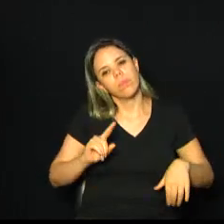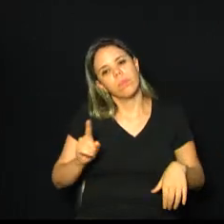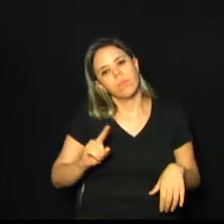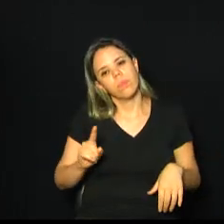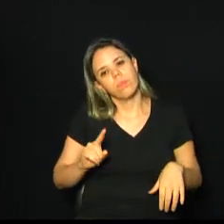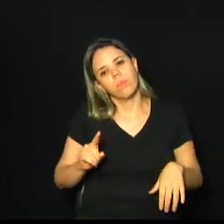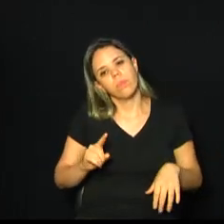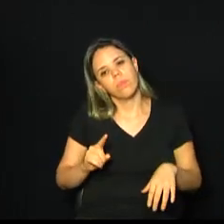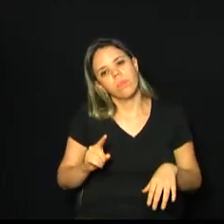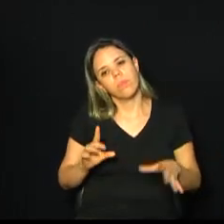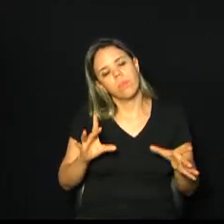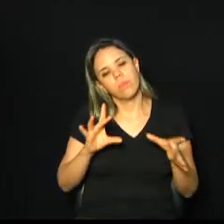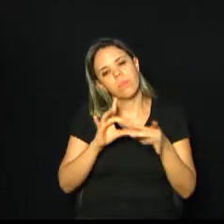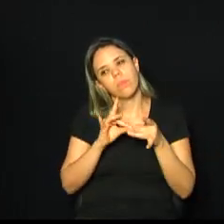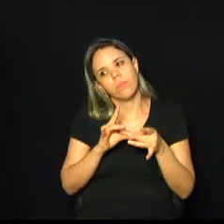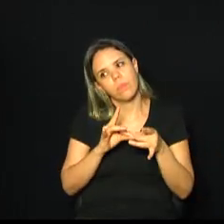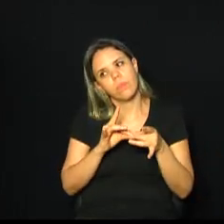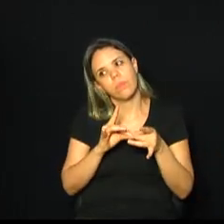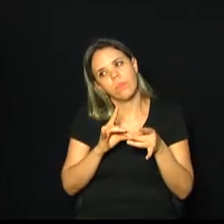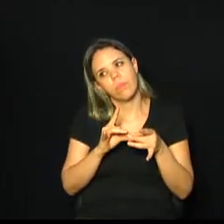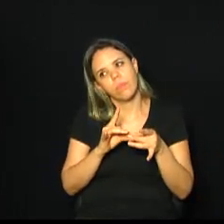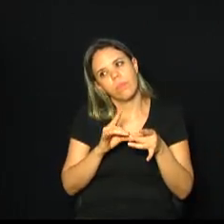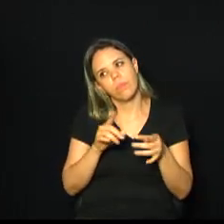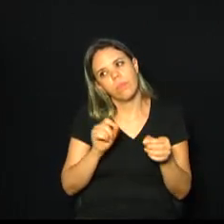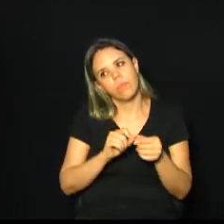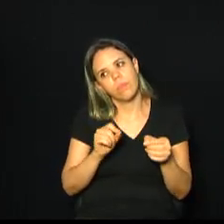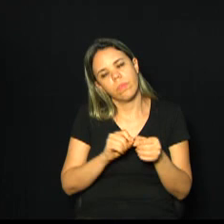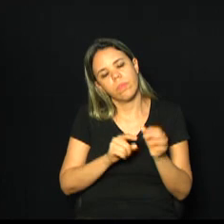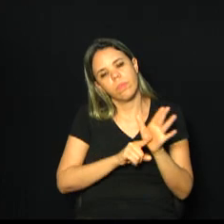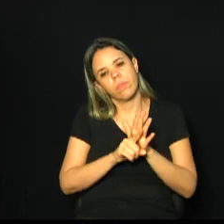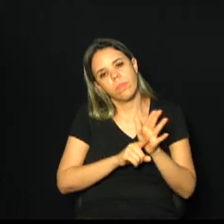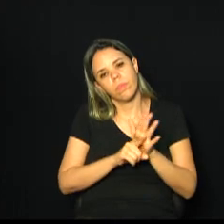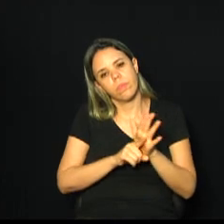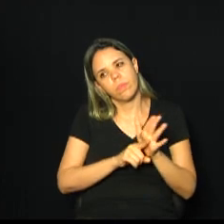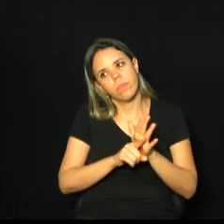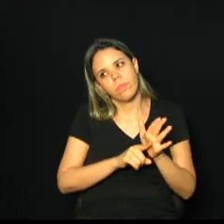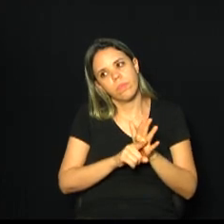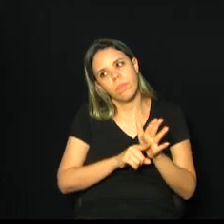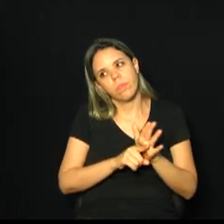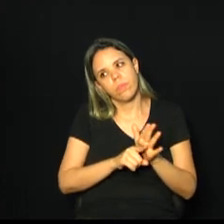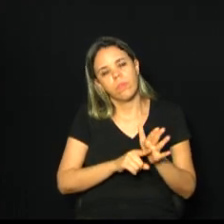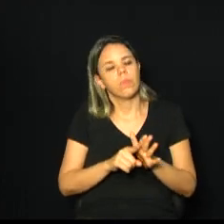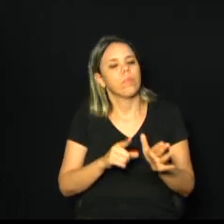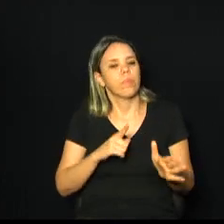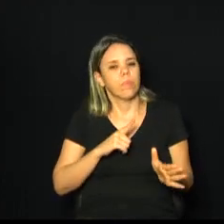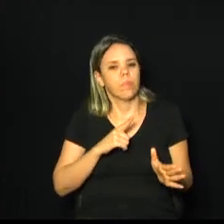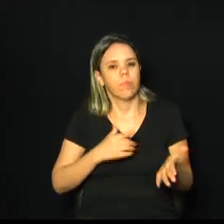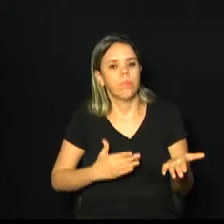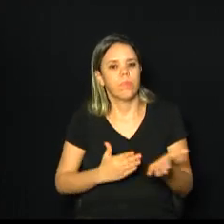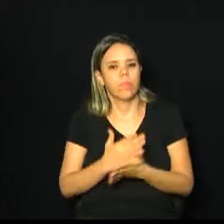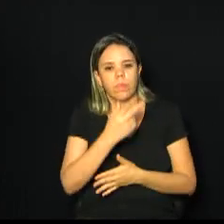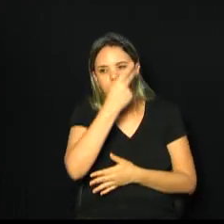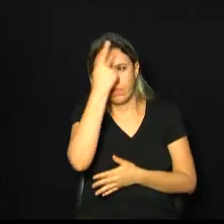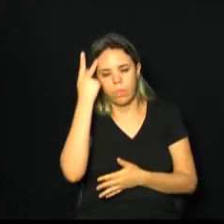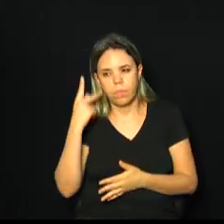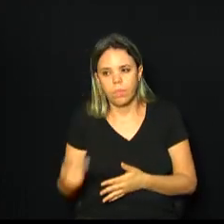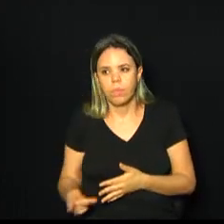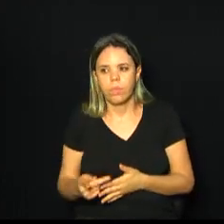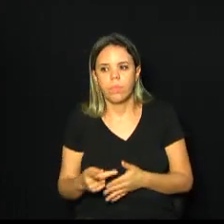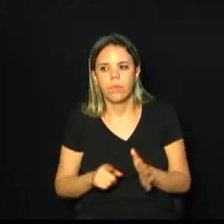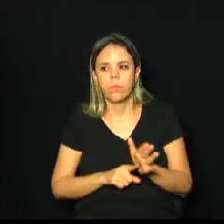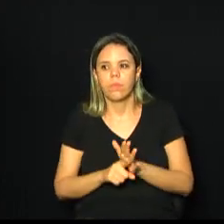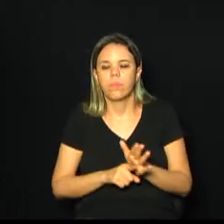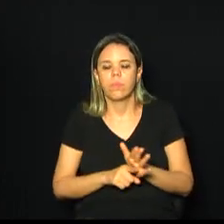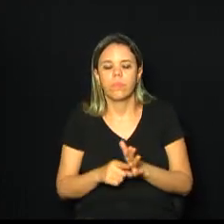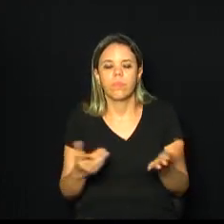tudo interligado. Se você vai fazer uma pesquisa, você tem que ter autorização da pessoa que está sendo